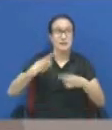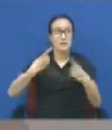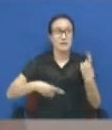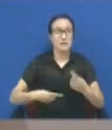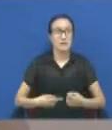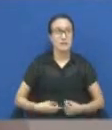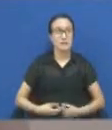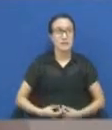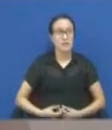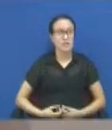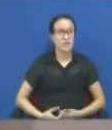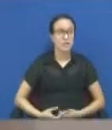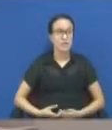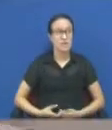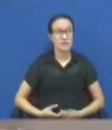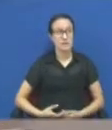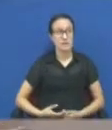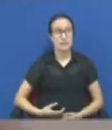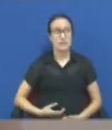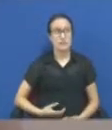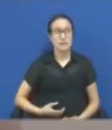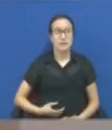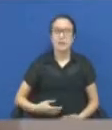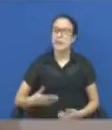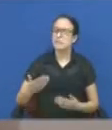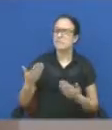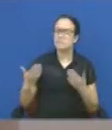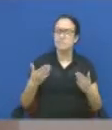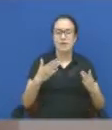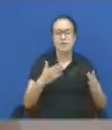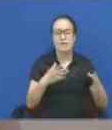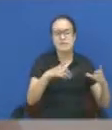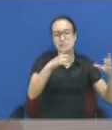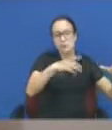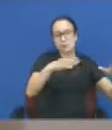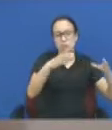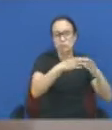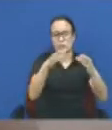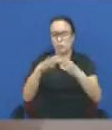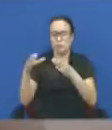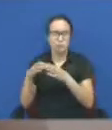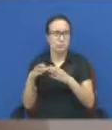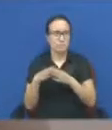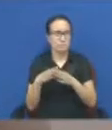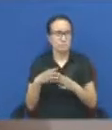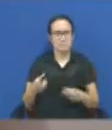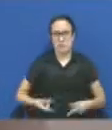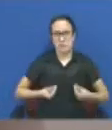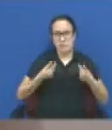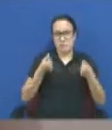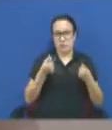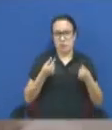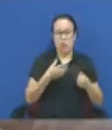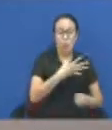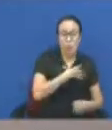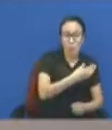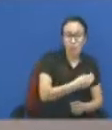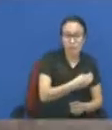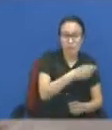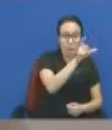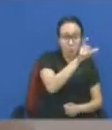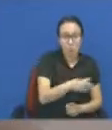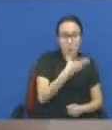bojo dessa discussão a questão das classes sociais. O filho do rico não trabalha, mas o do